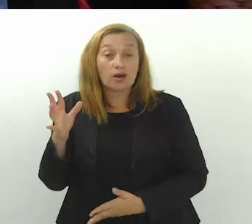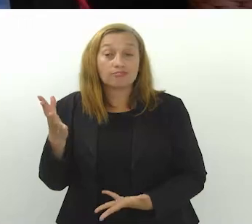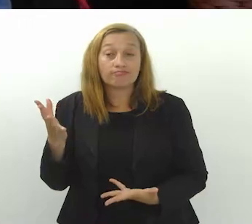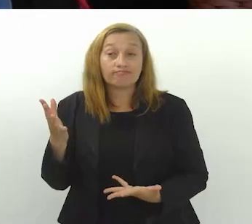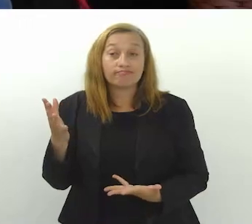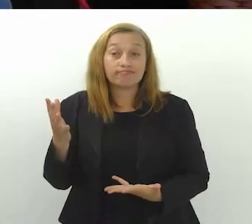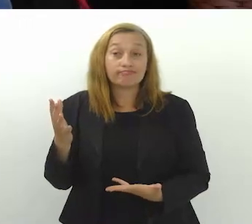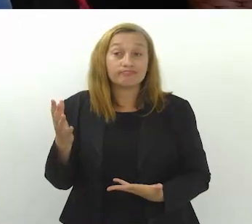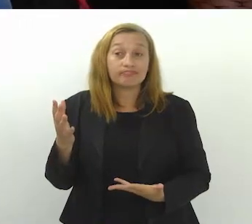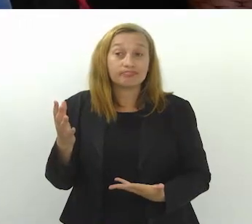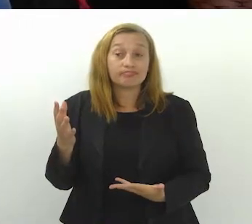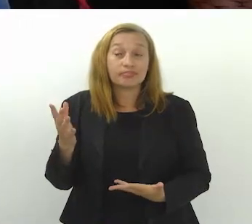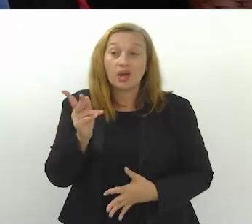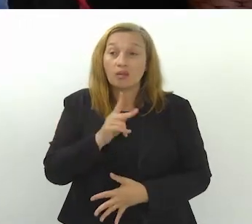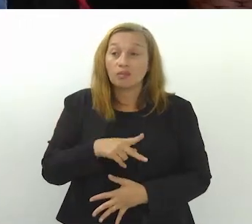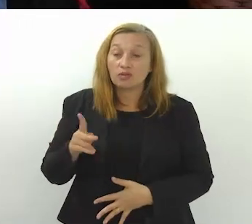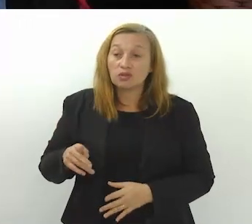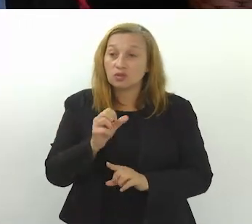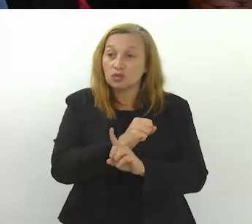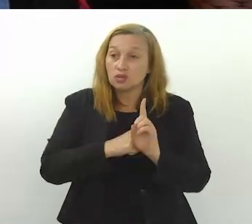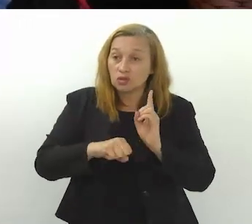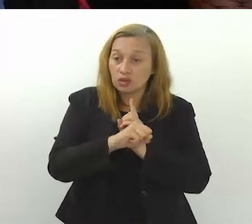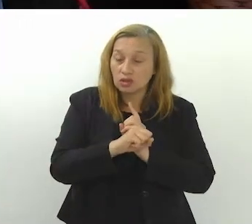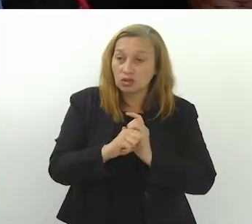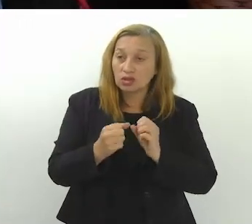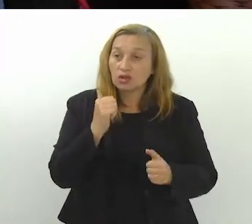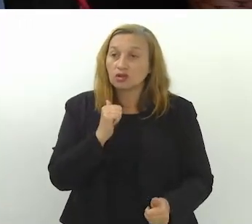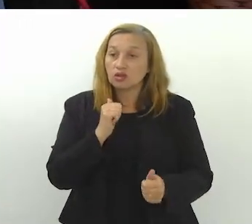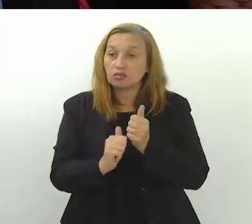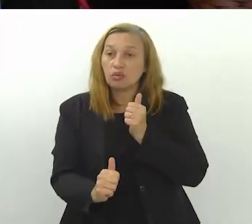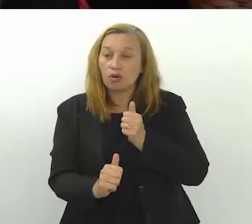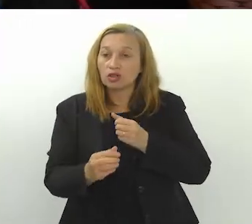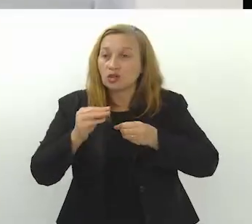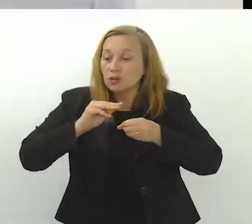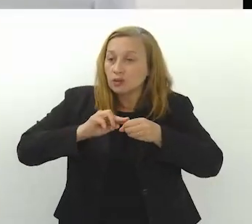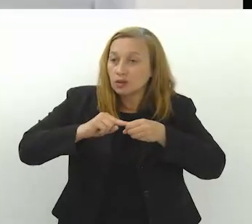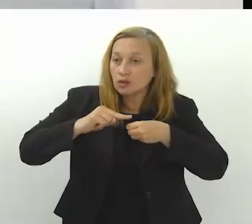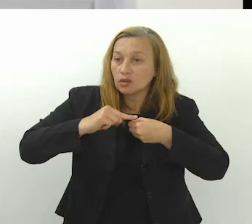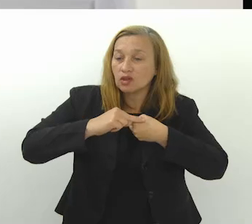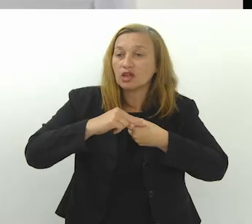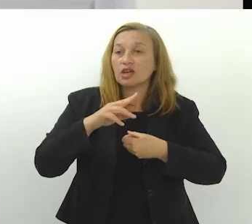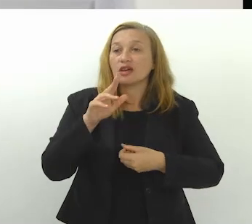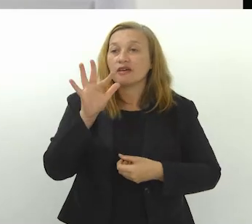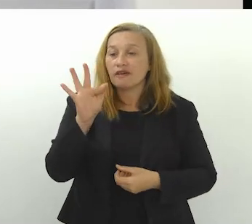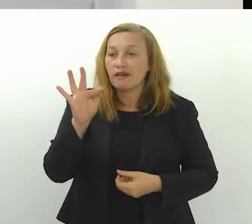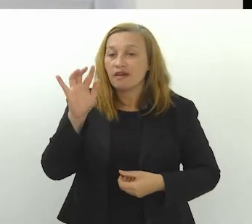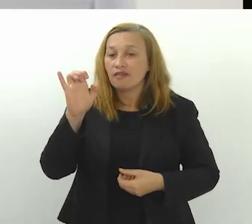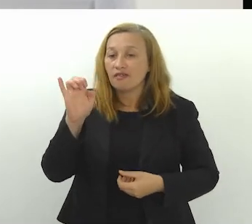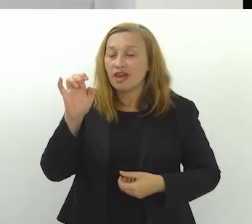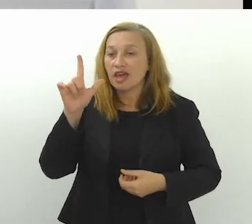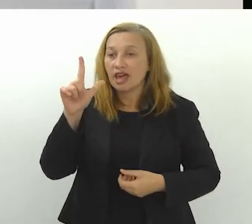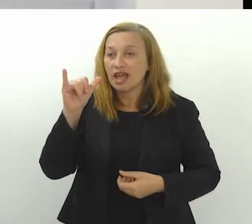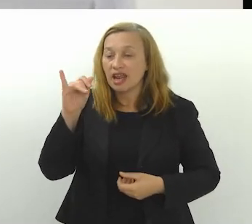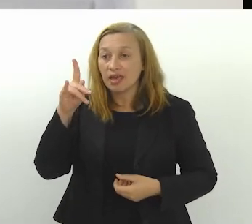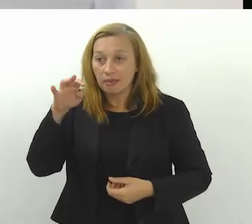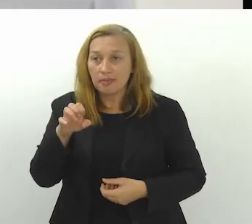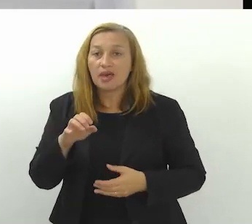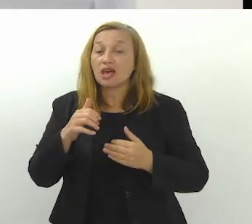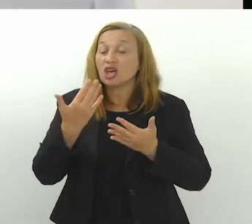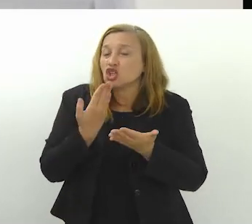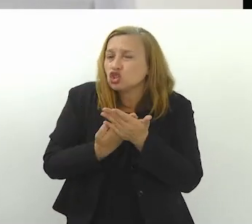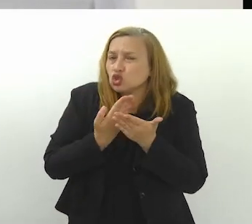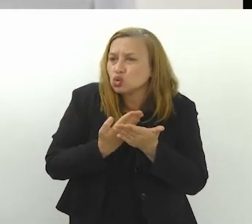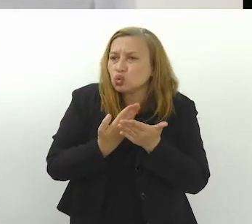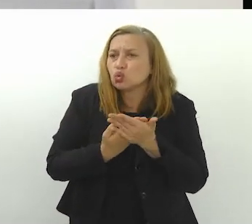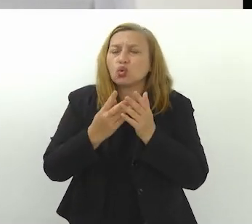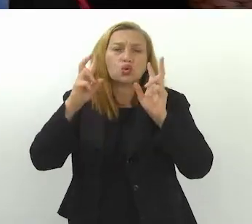que é o professor de Sociologia do Esporte da Unicamp, mestre Felipe Tavares Paes Lopes, é